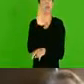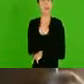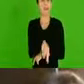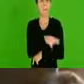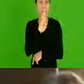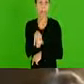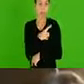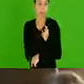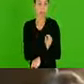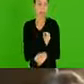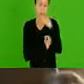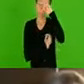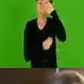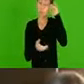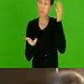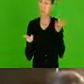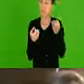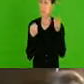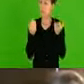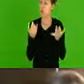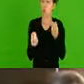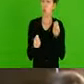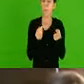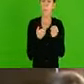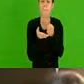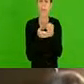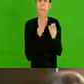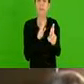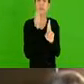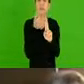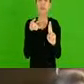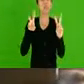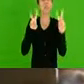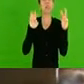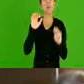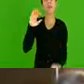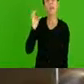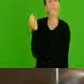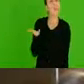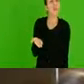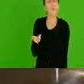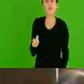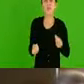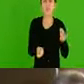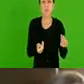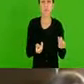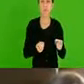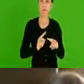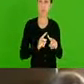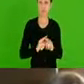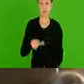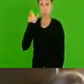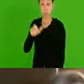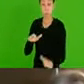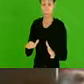por base disso tudo, dessa lógica e dessa racionalidade científica? É porque por serem pobres as crianças não